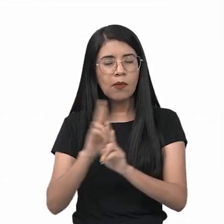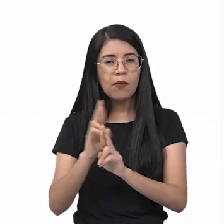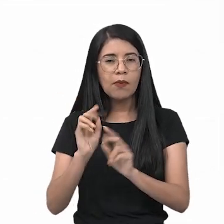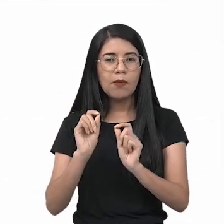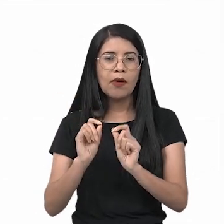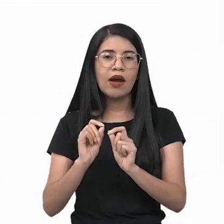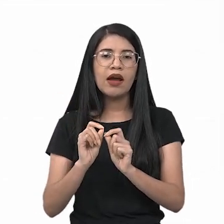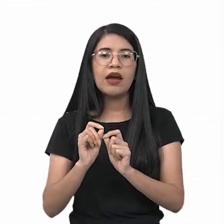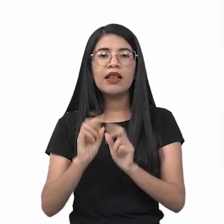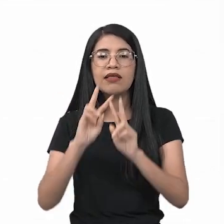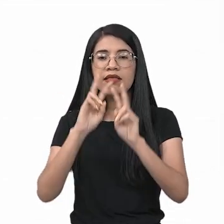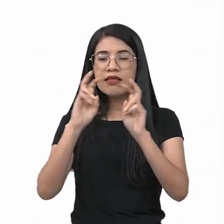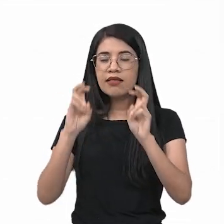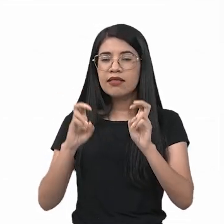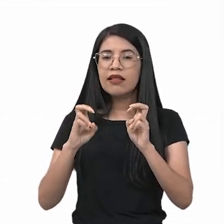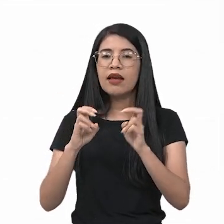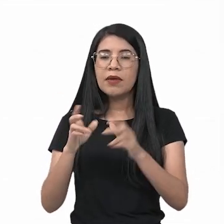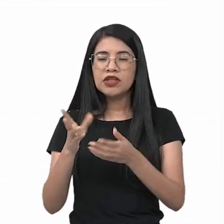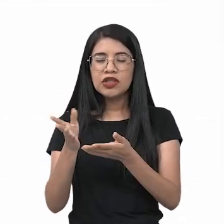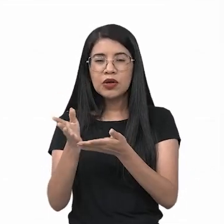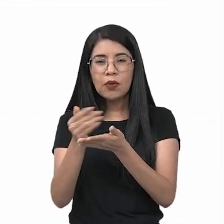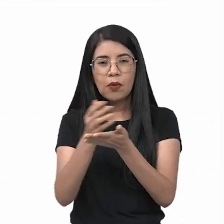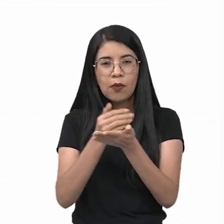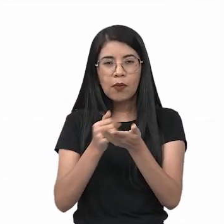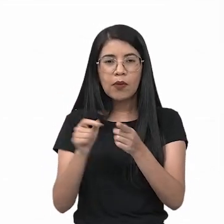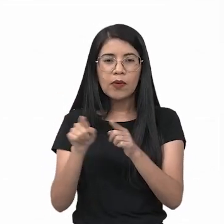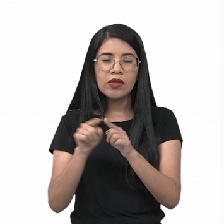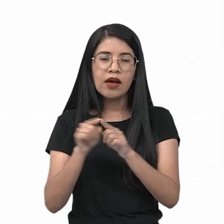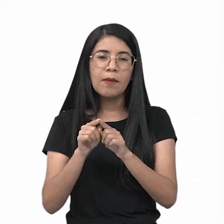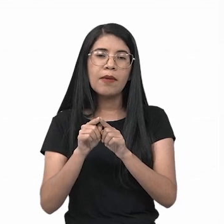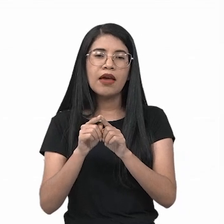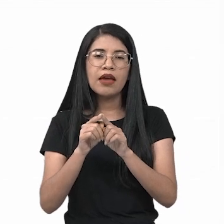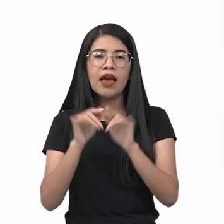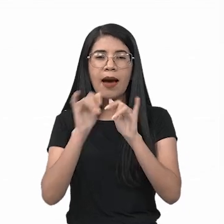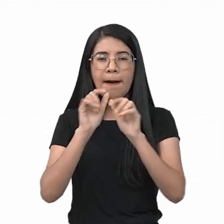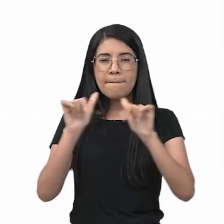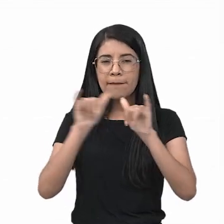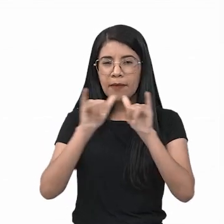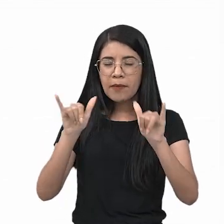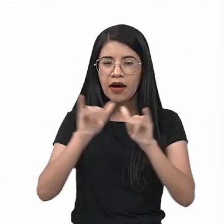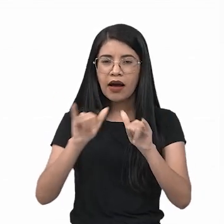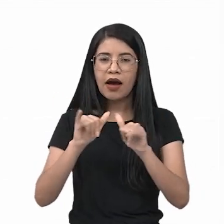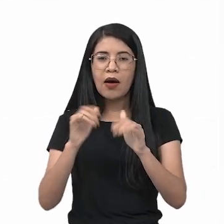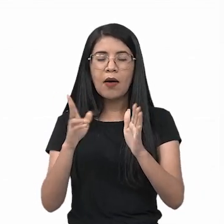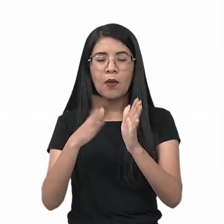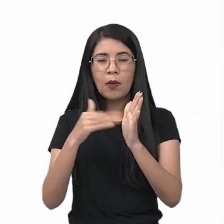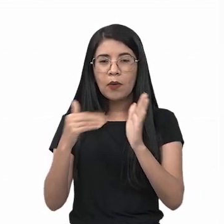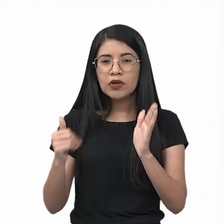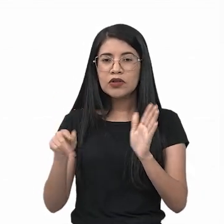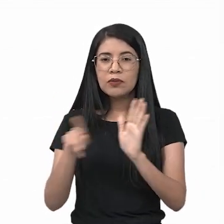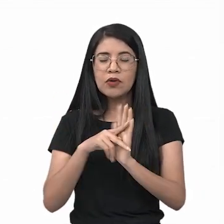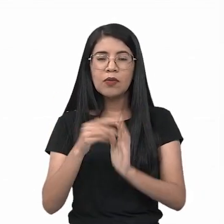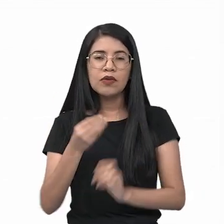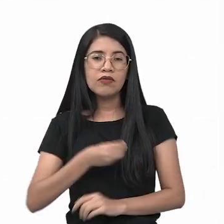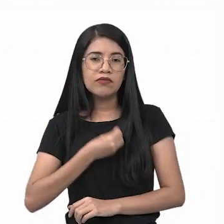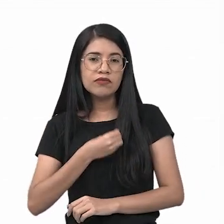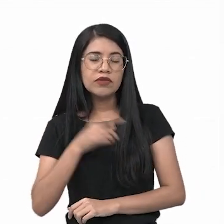consumo, publicidade e estilo de vida americano. American Way of Life. Olha